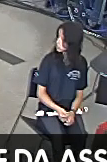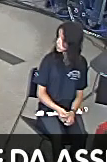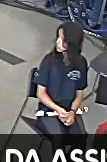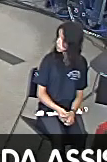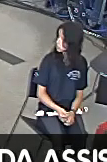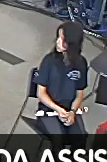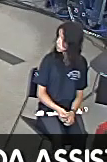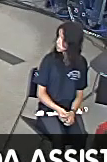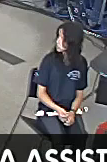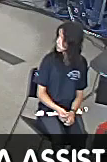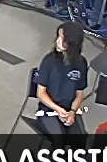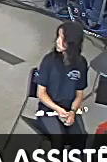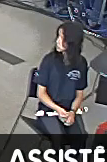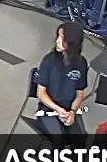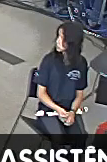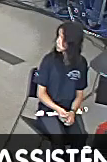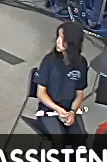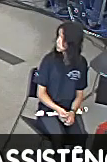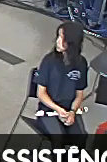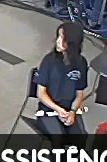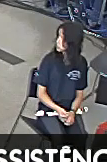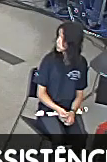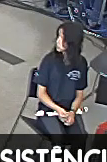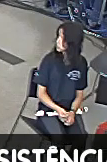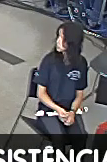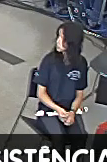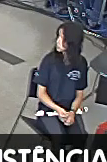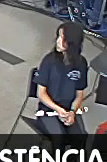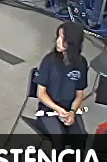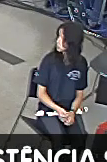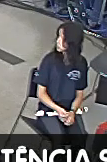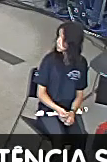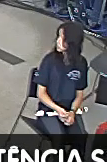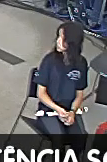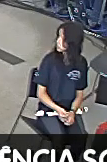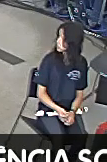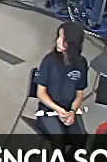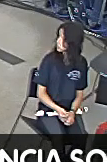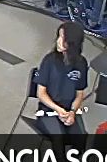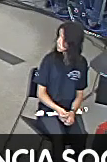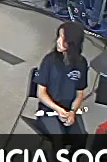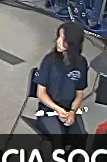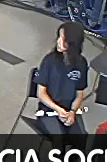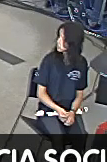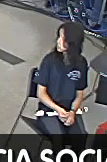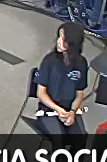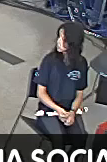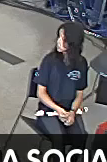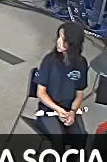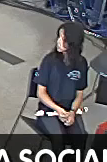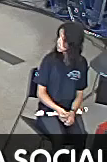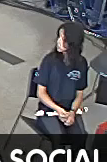validade do trabalho de missão e educação da fé lá realizado.